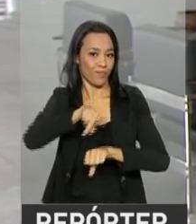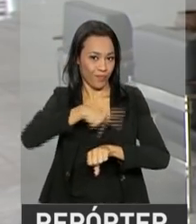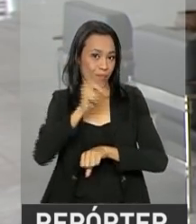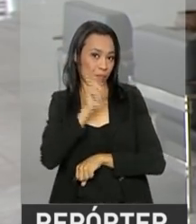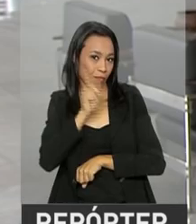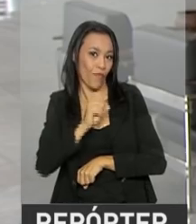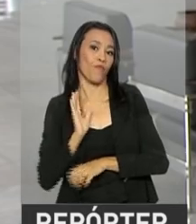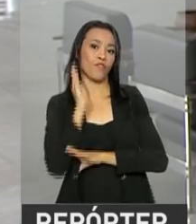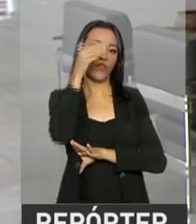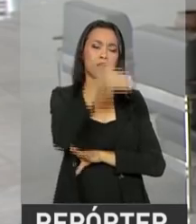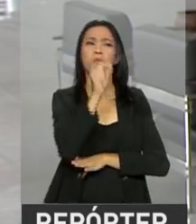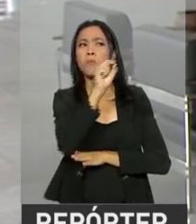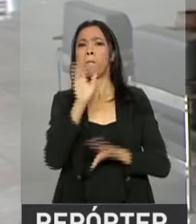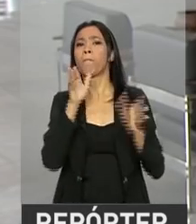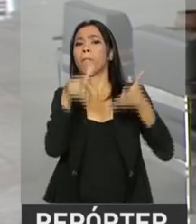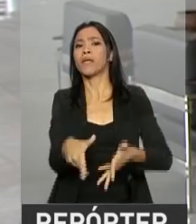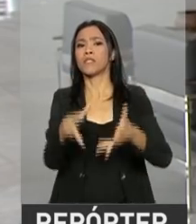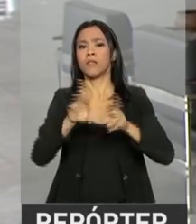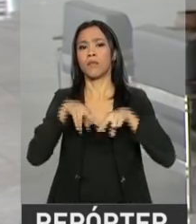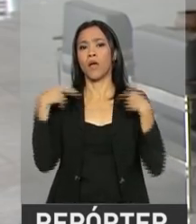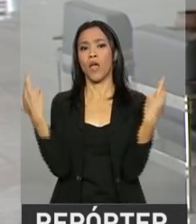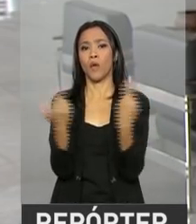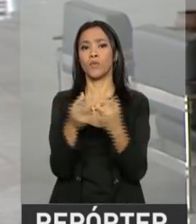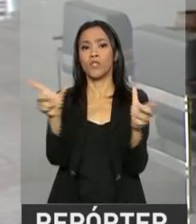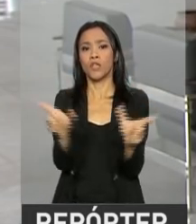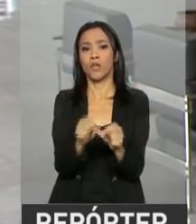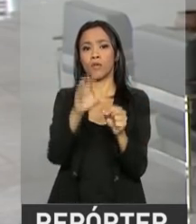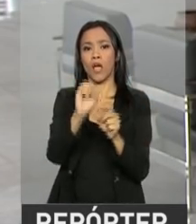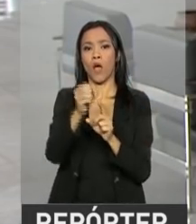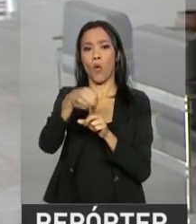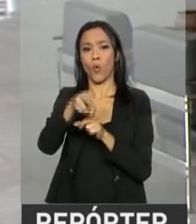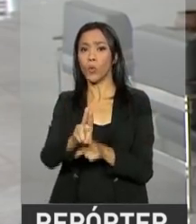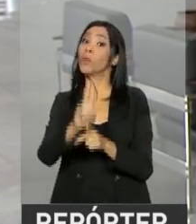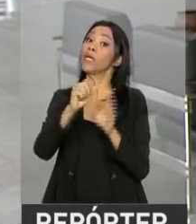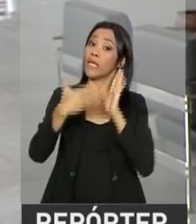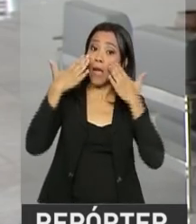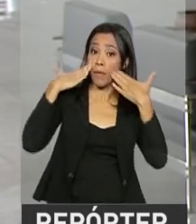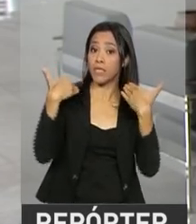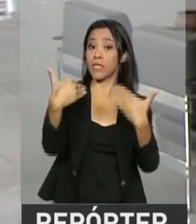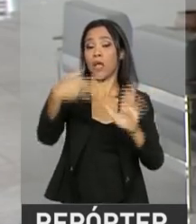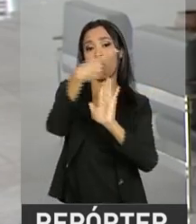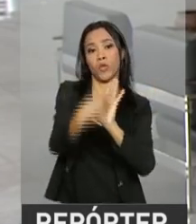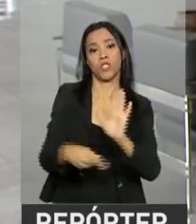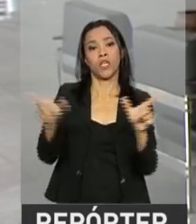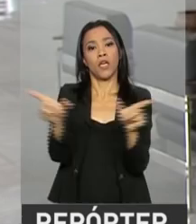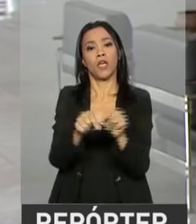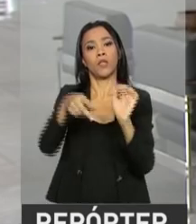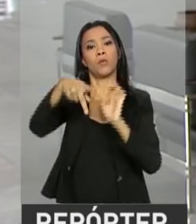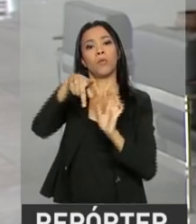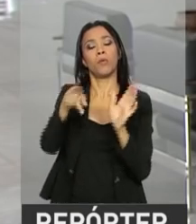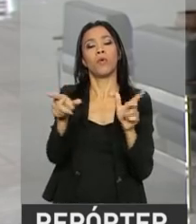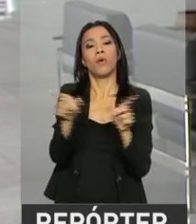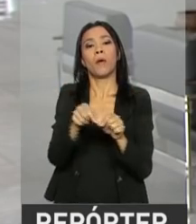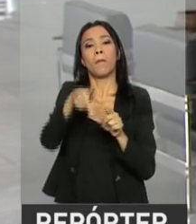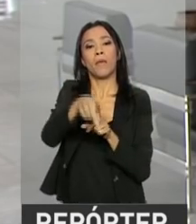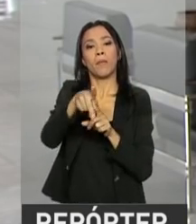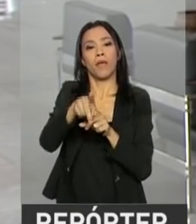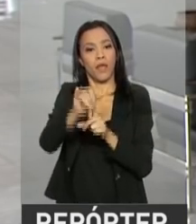participa da Assembleia Geral da ONU, e apresentar o PPI a empresários e investidores estrangeiros no